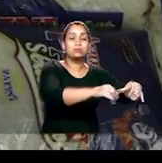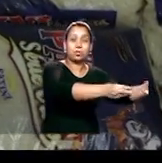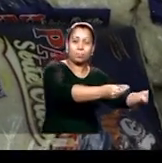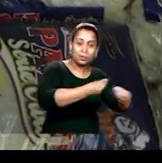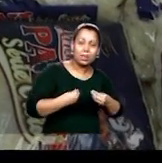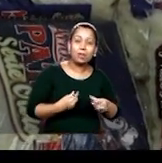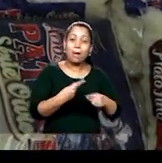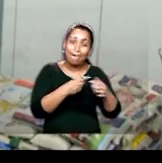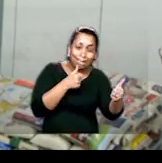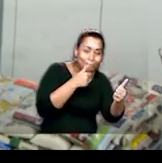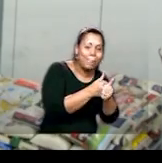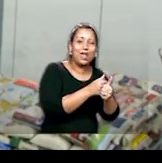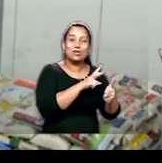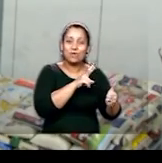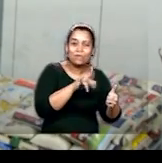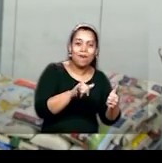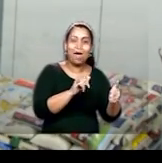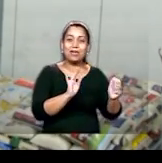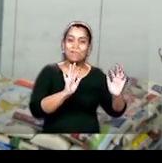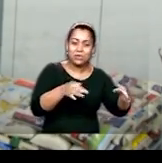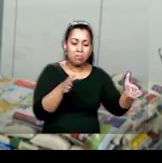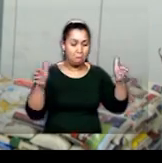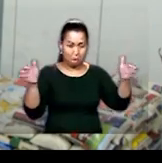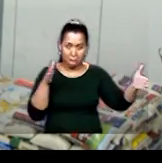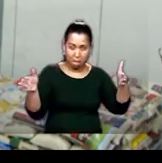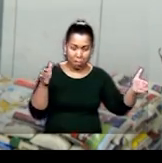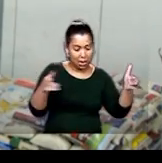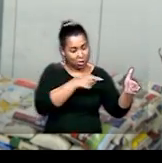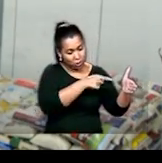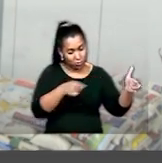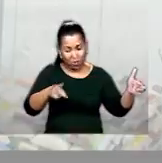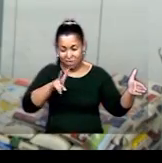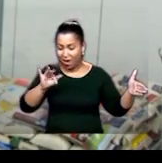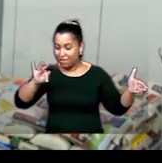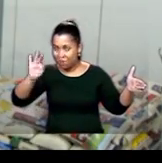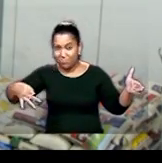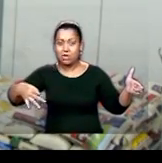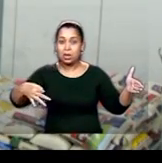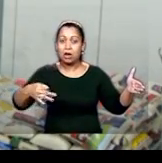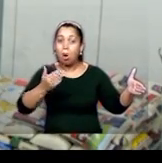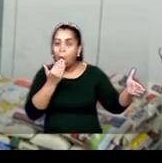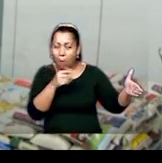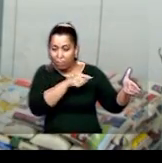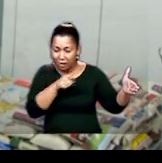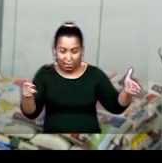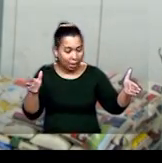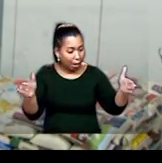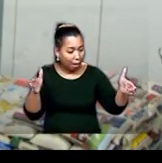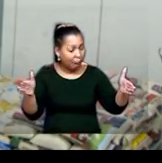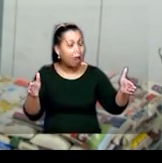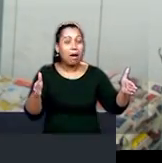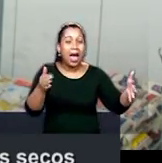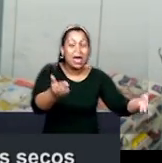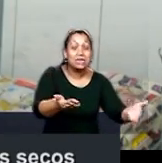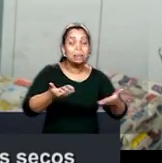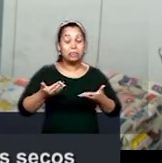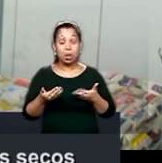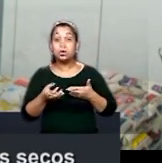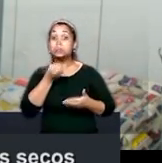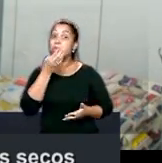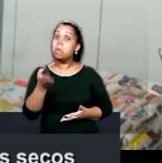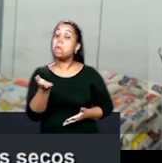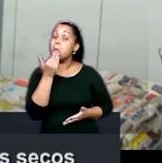de validade. Os alimentos, eles vêm do mercado, aí eles estão bons